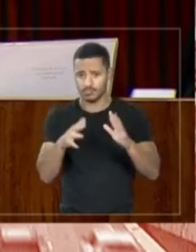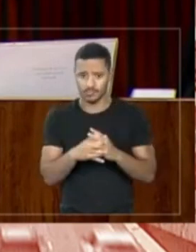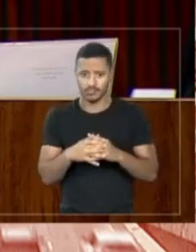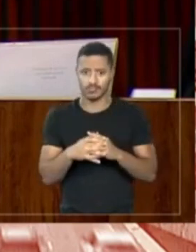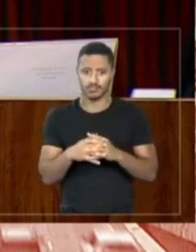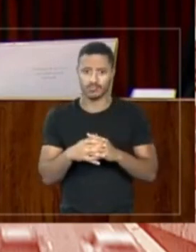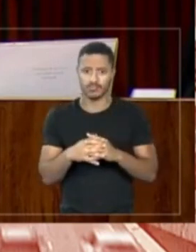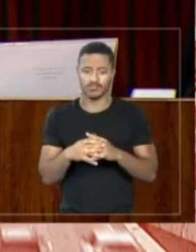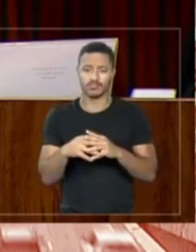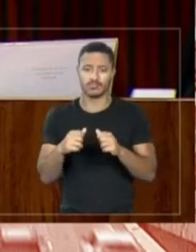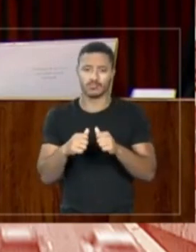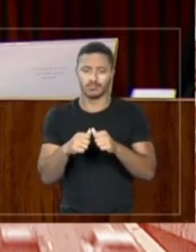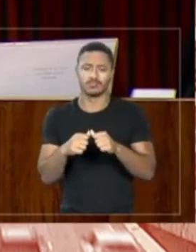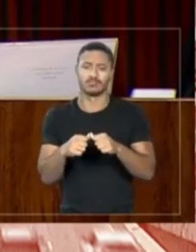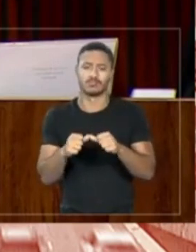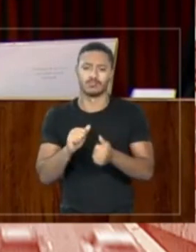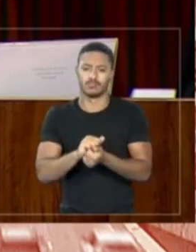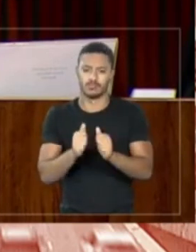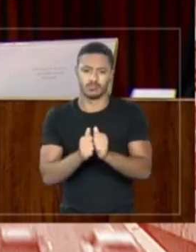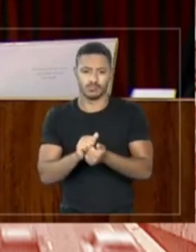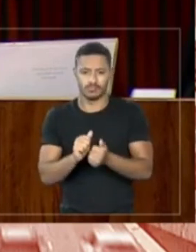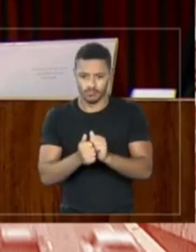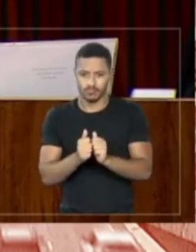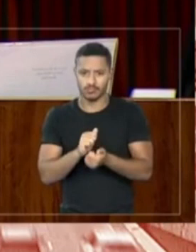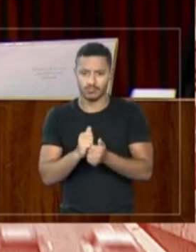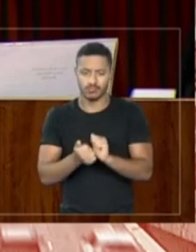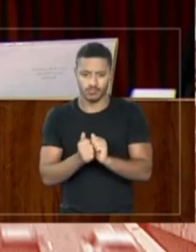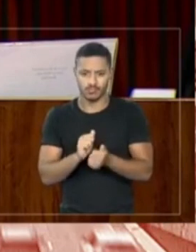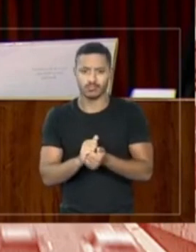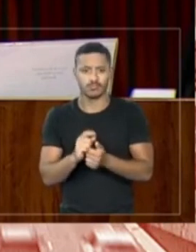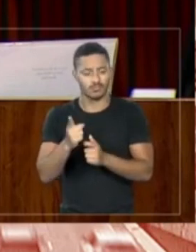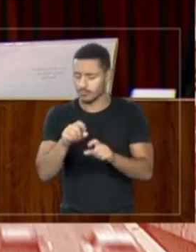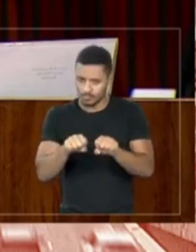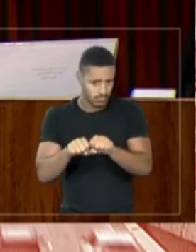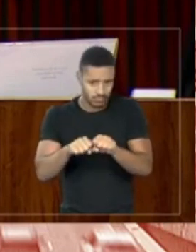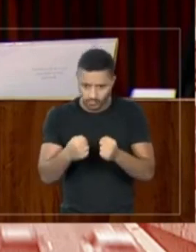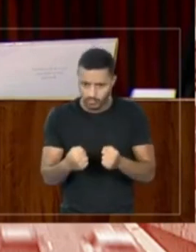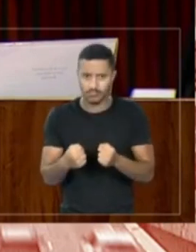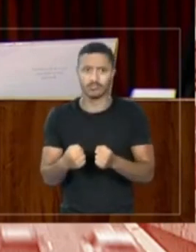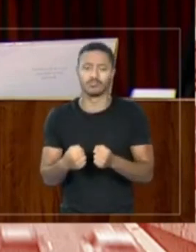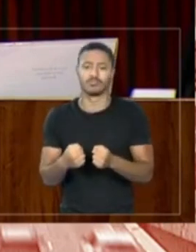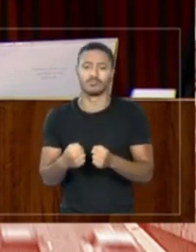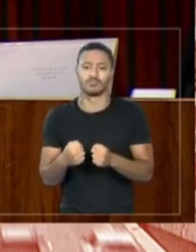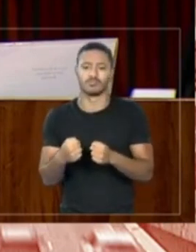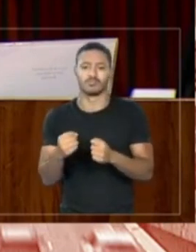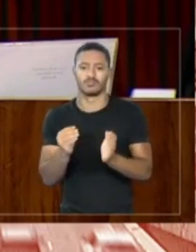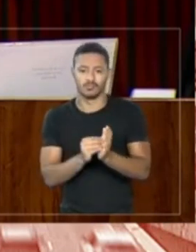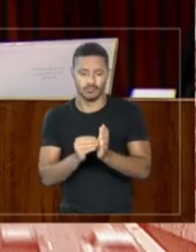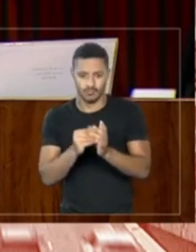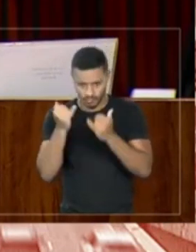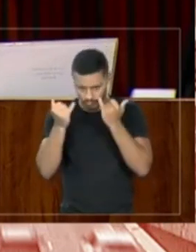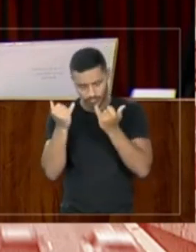crimes eleitorais. Um uso de dinheiro público para fazer campanha. O TSE, o pronunciamento foi frágil, né? Acho que muitas vezes